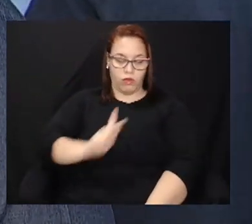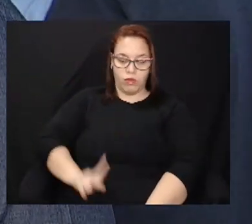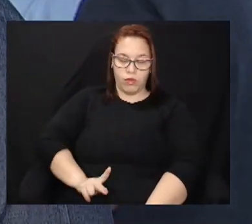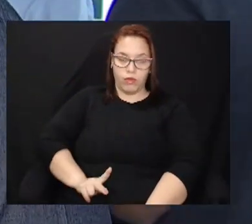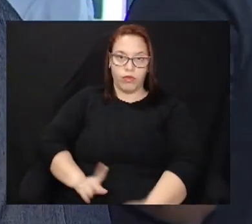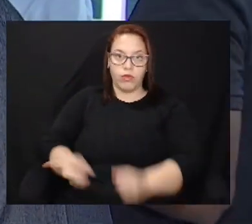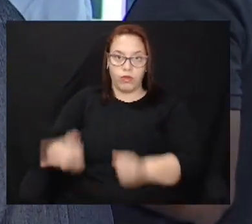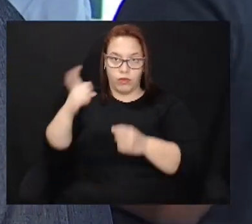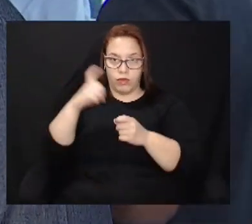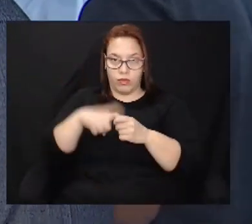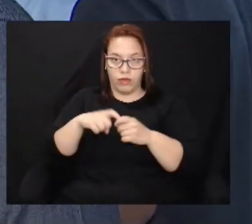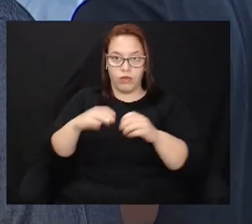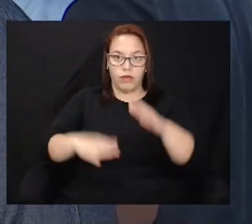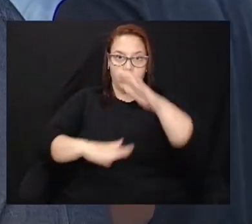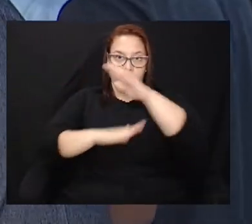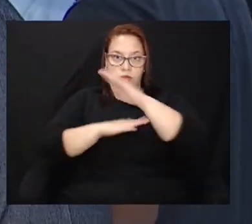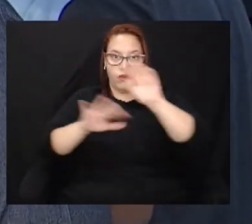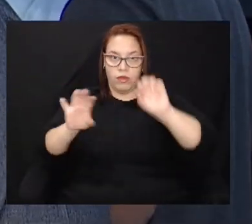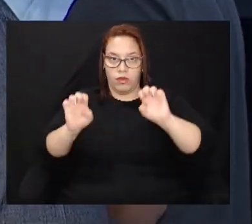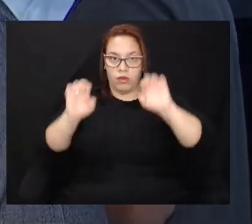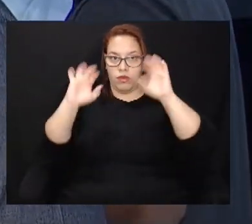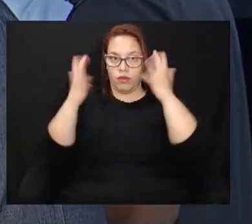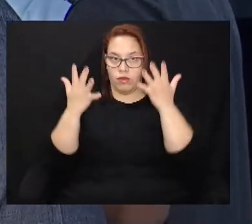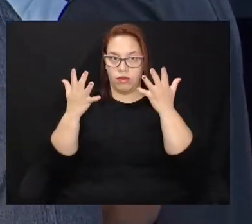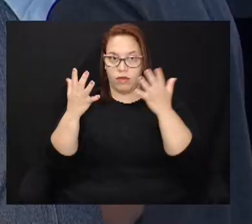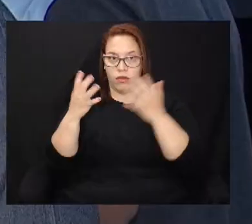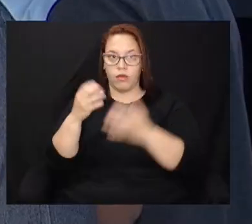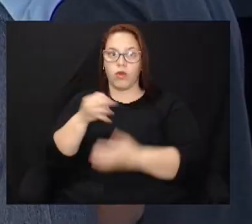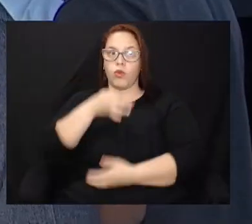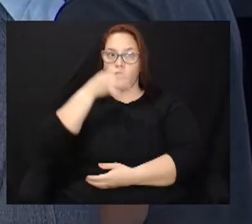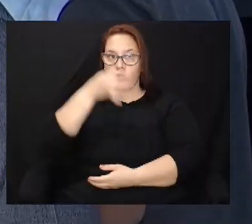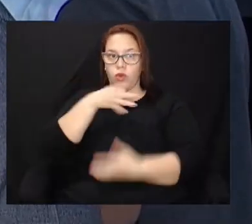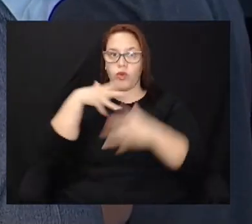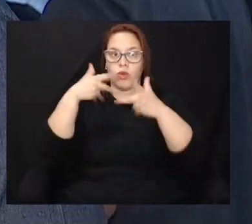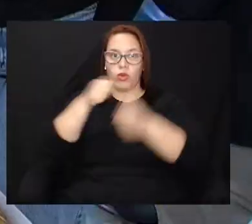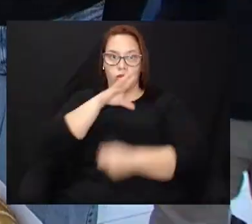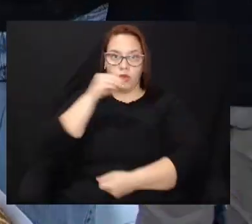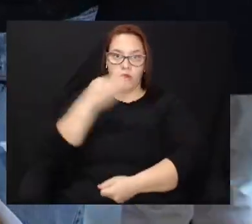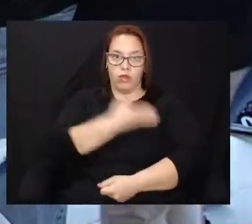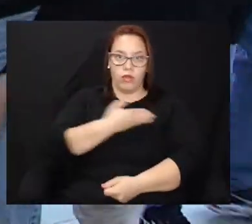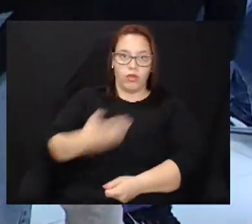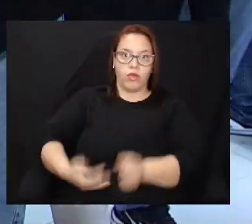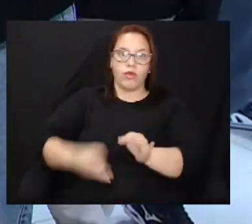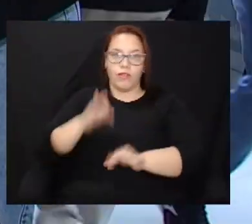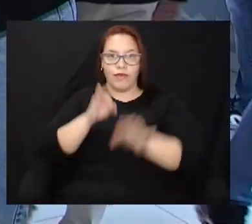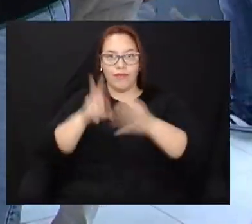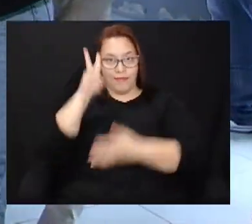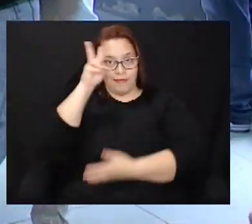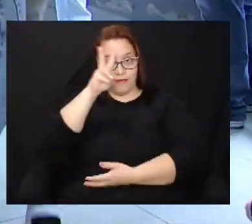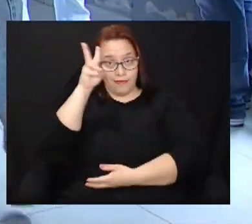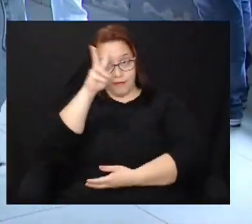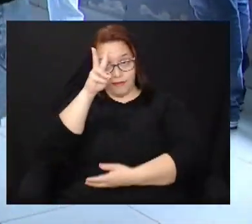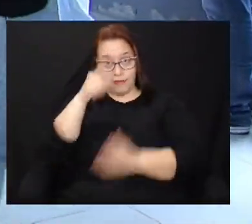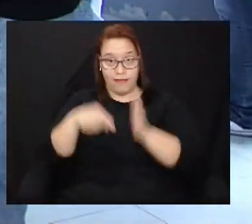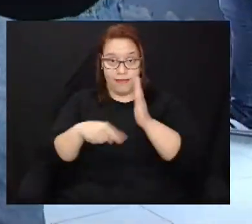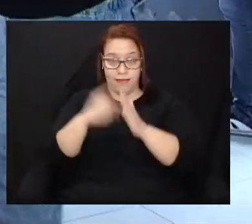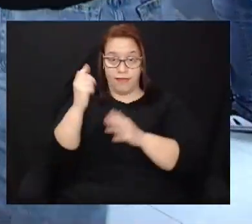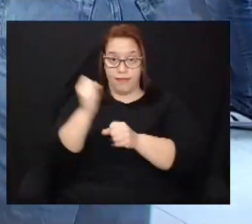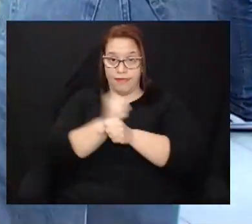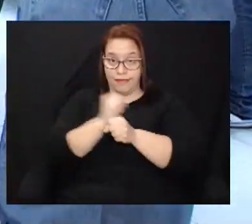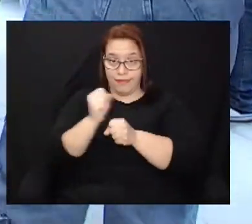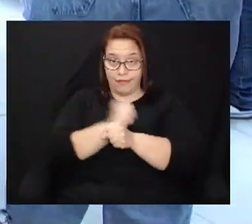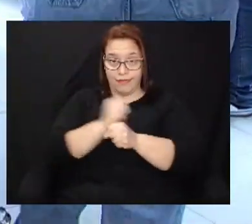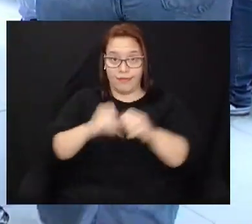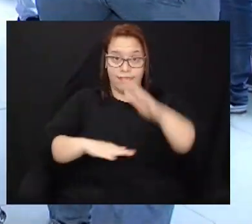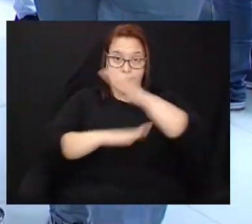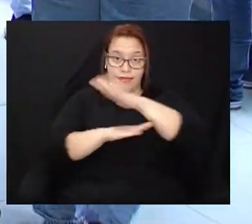essa comemoração, tem sido muito elogiada por todos os servidores justamente por conta dessa lembrança. No seu primeiro ano participando do Câmara Integrada,